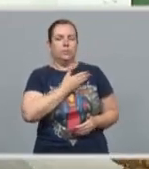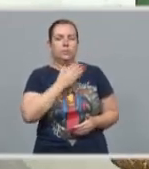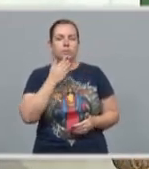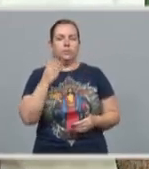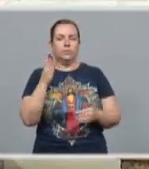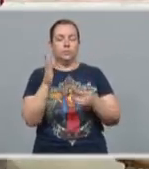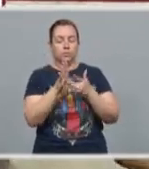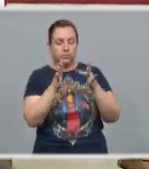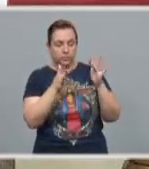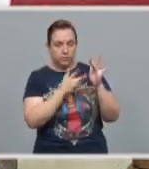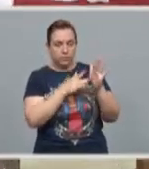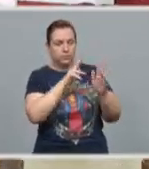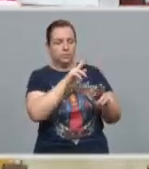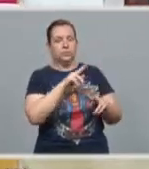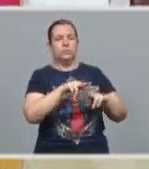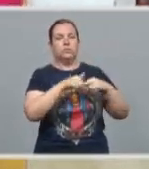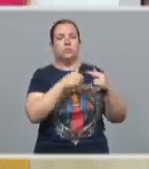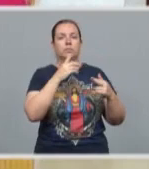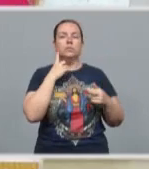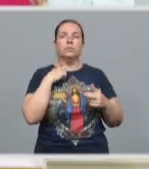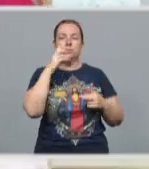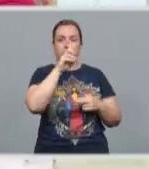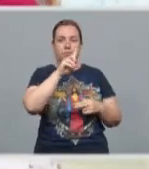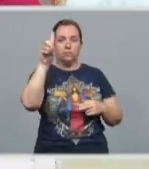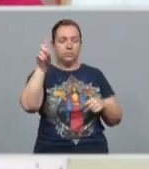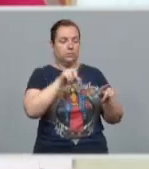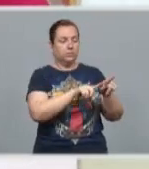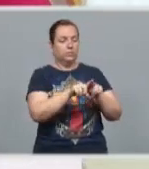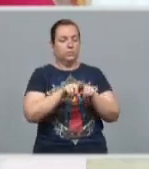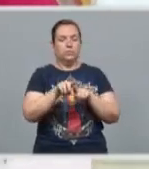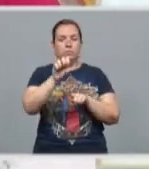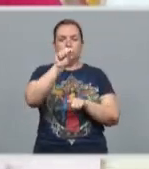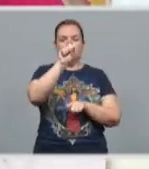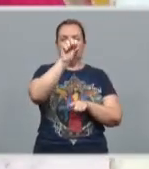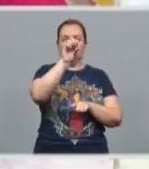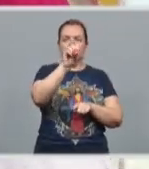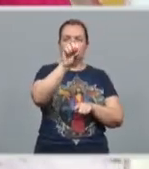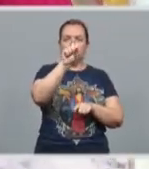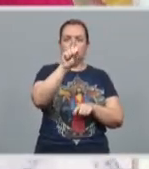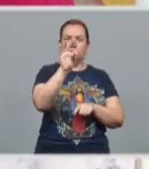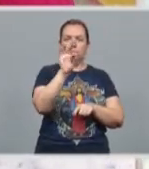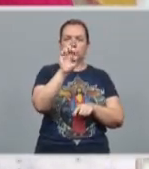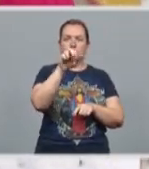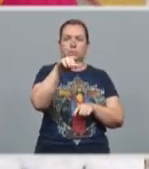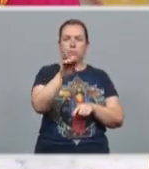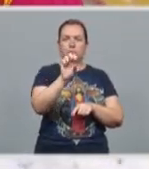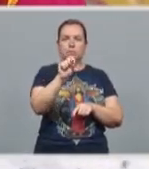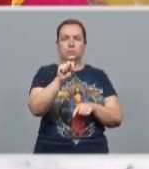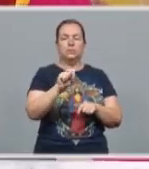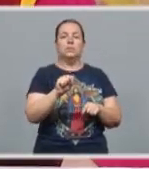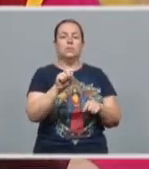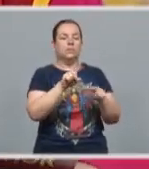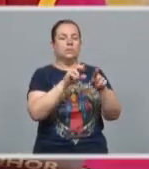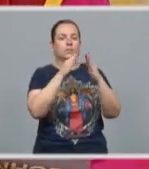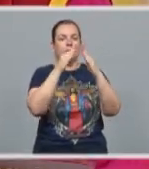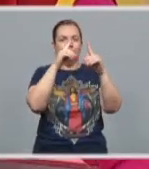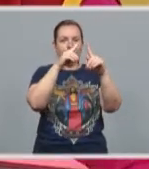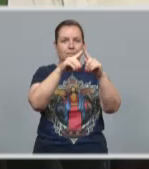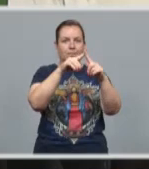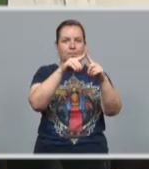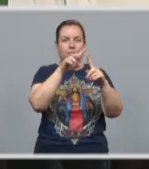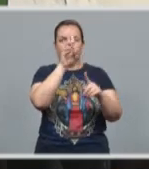Cristo por vontade de Deus e o irmão Sóstenes, a igreja de Deus que está em